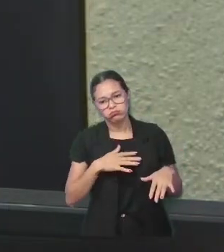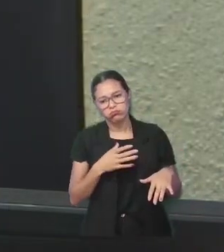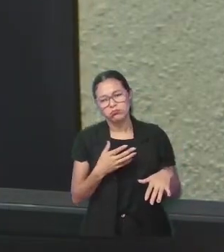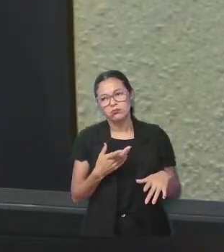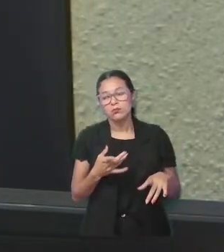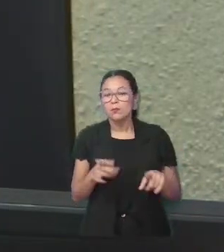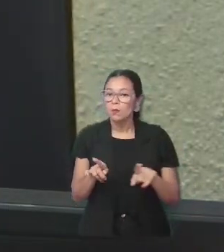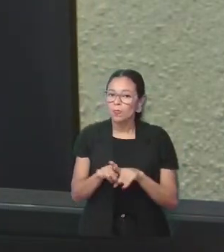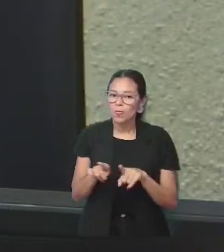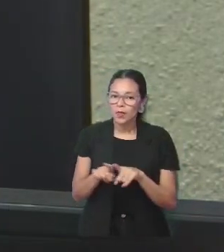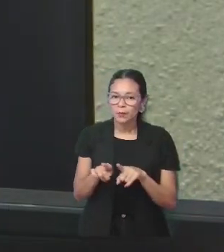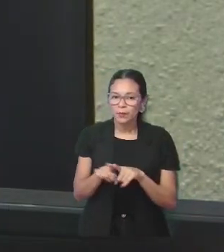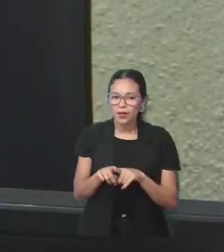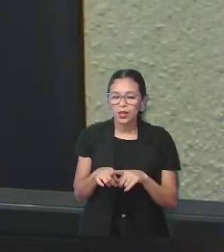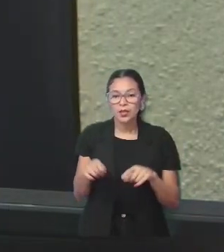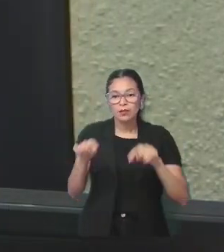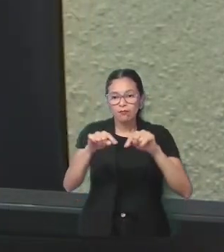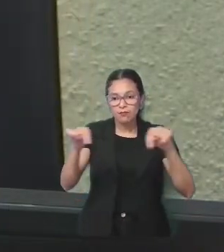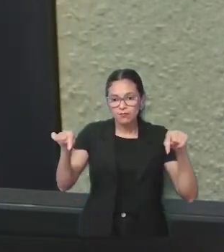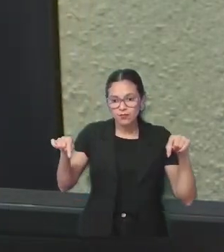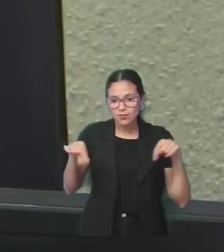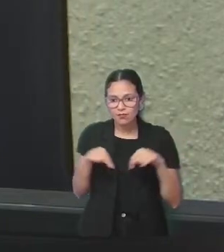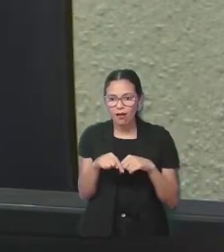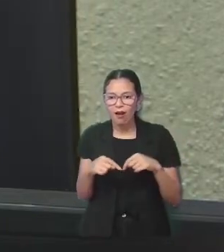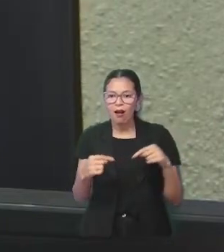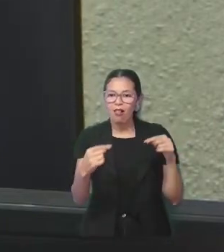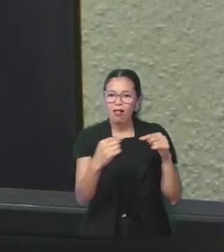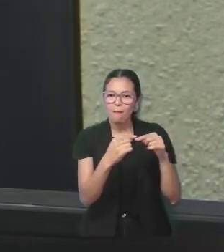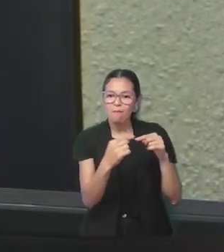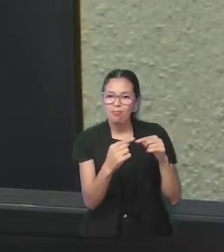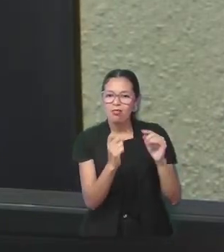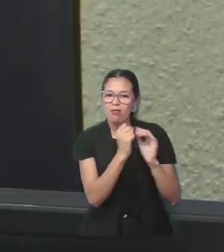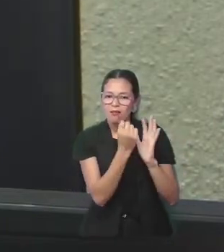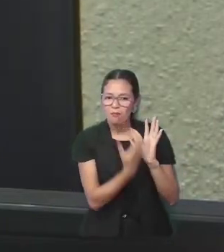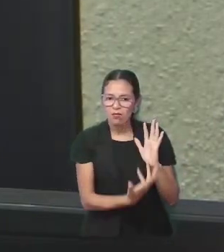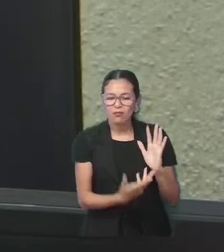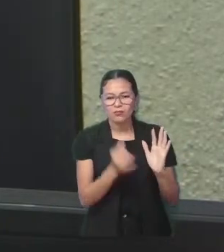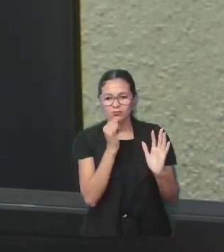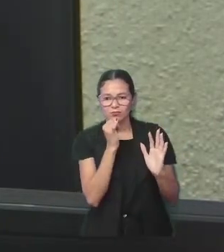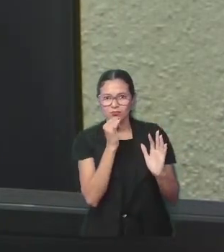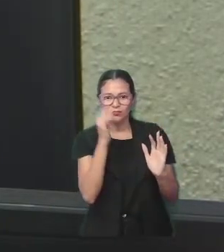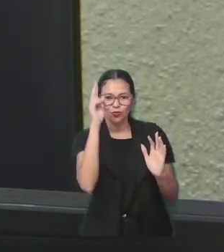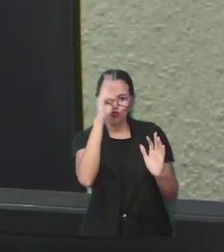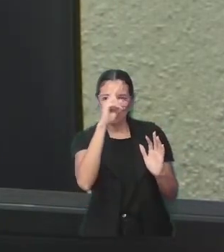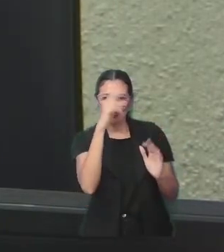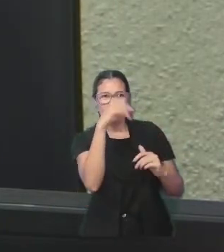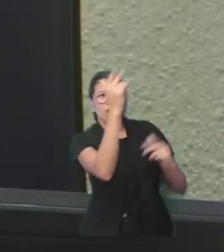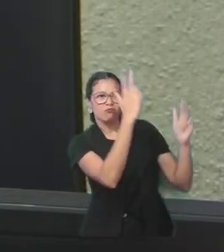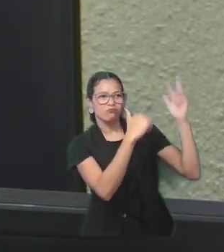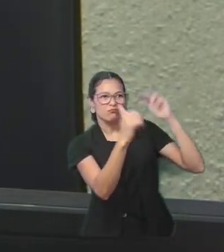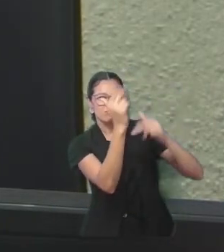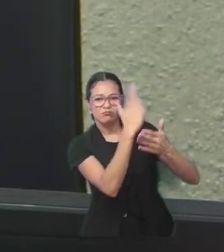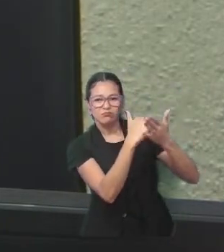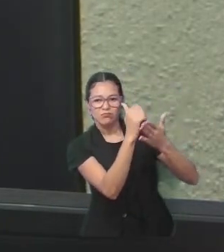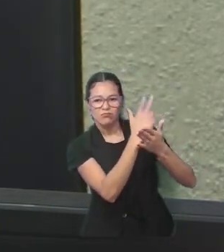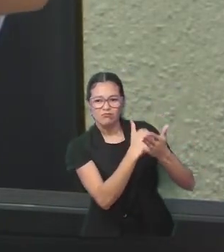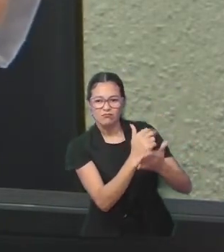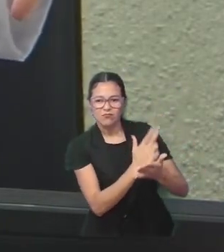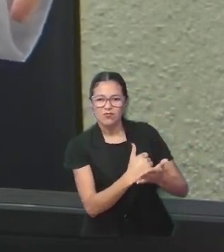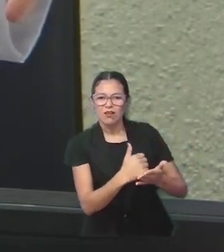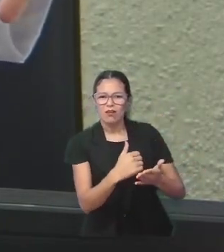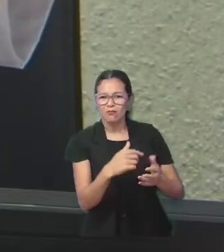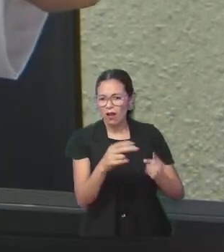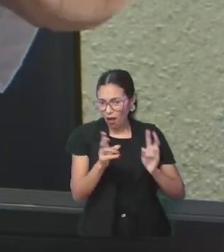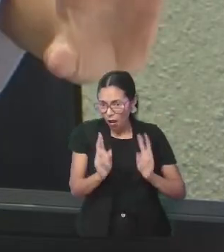interessante também terem salas customizadas com o tema de cada aula. Tipo, história vai ter uma sala customizada. Seriam as